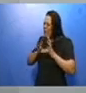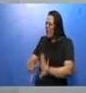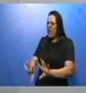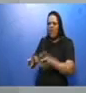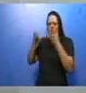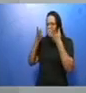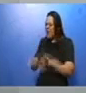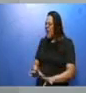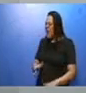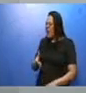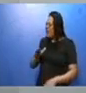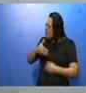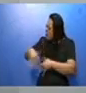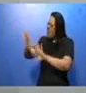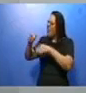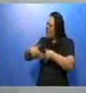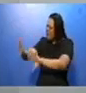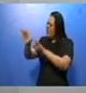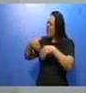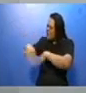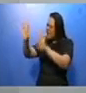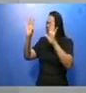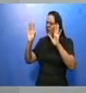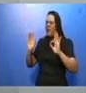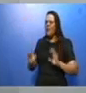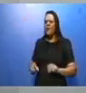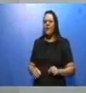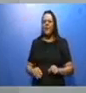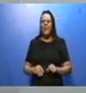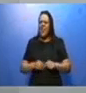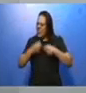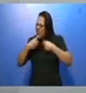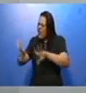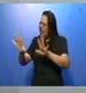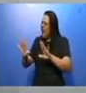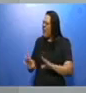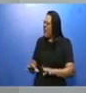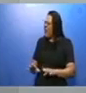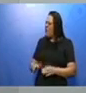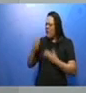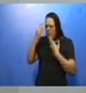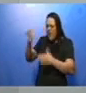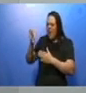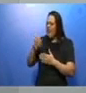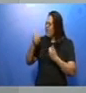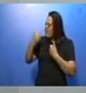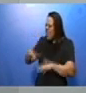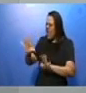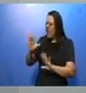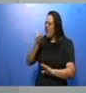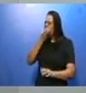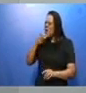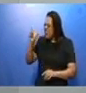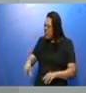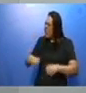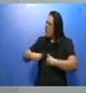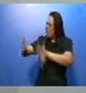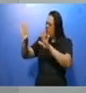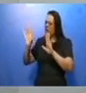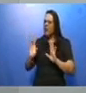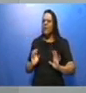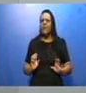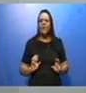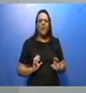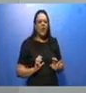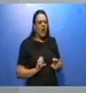Né? E aí ele fala em várias línguas, né? Shukran, thank you, merci, obrigado. Né? Ele falou, o senhor